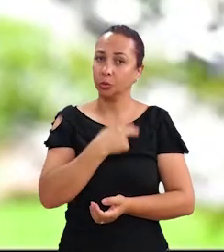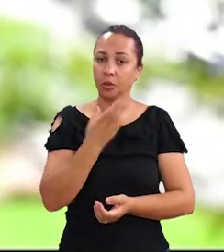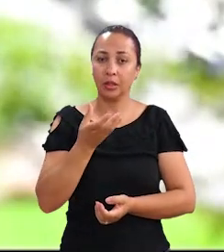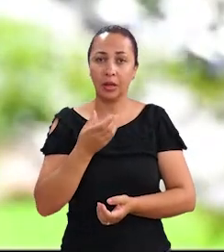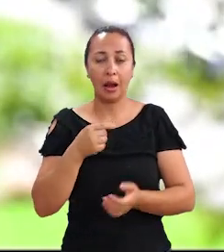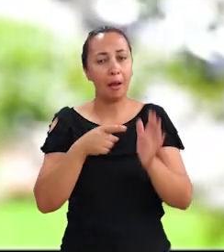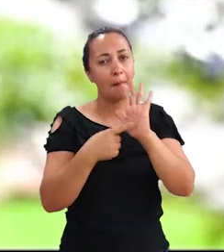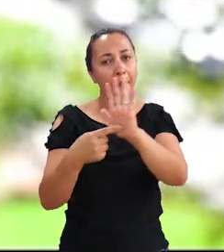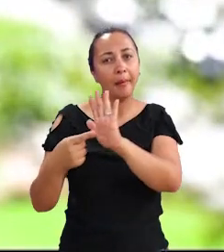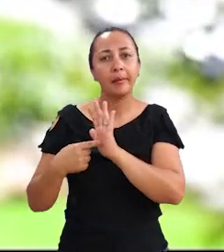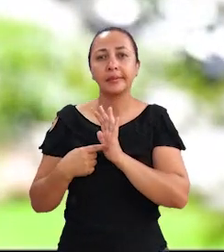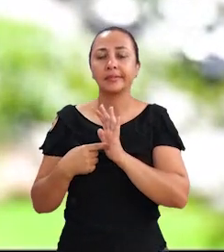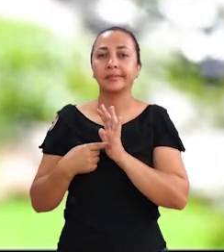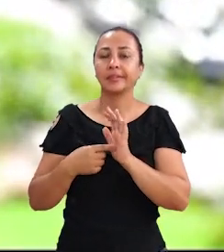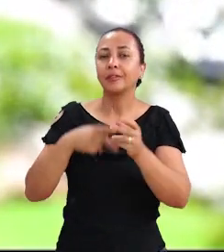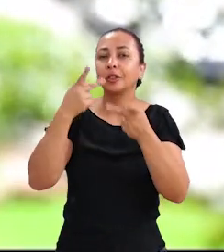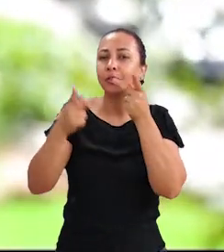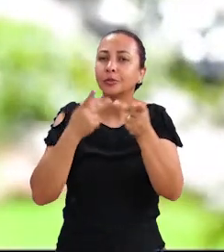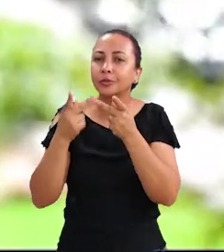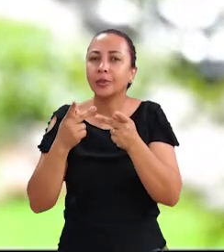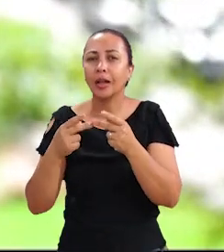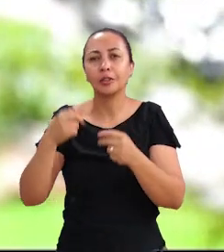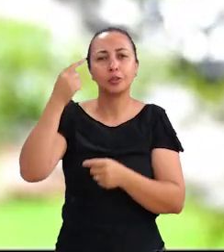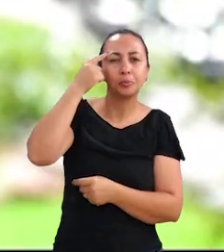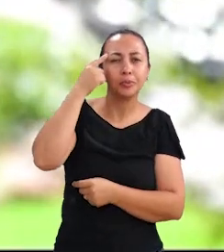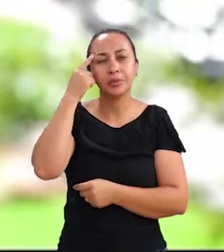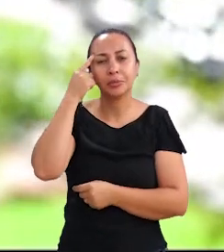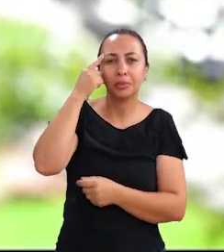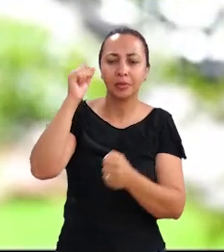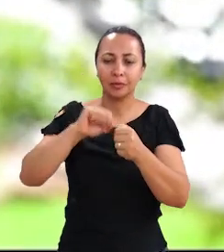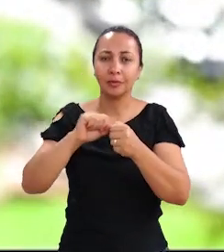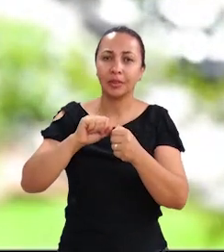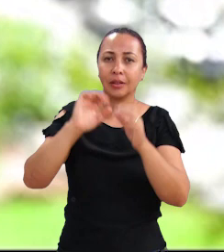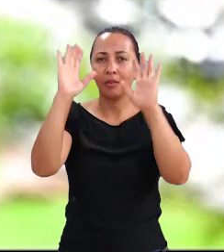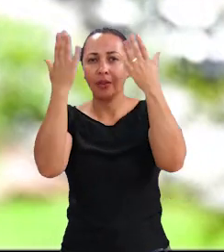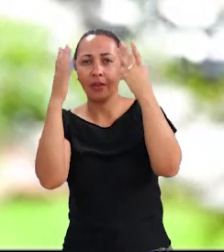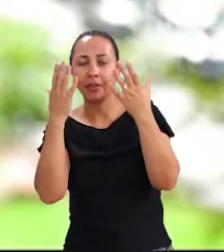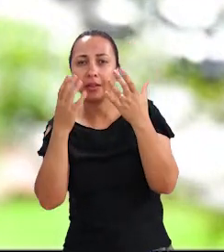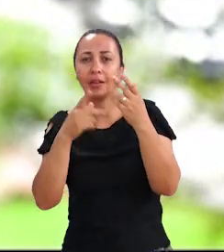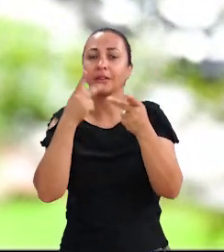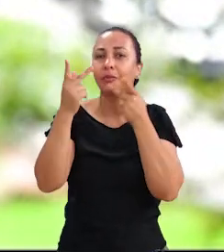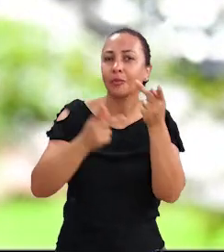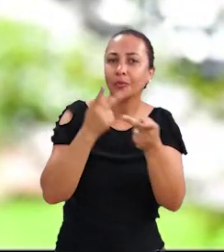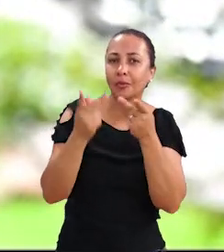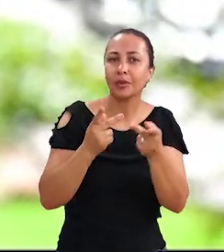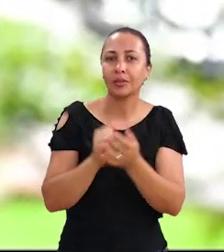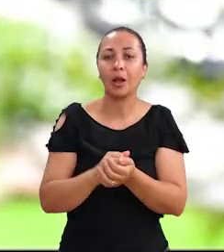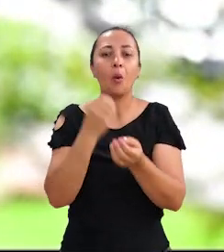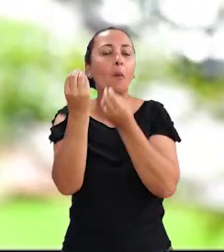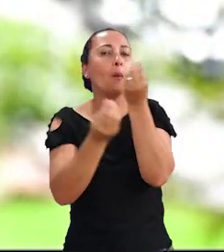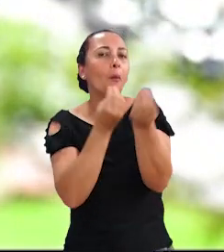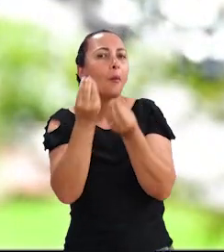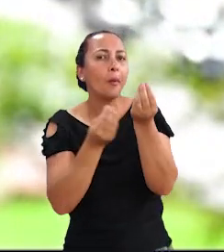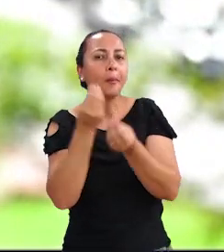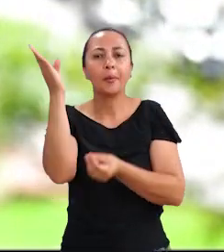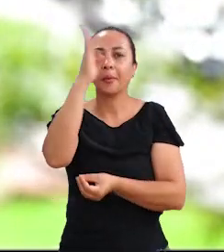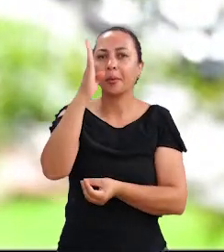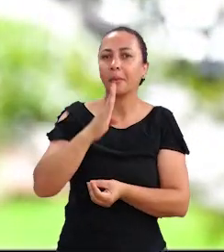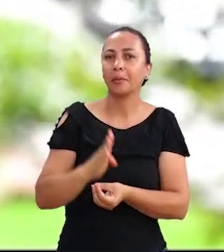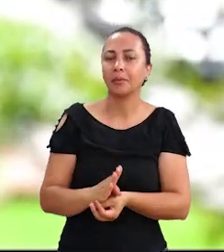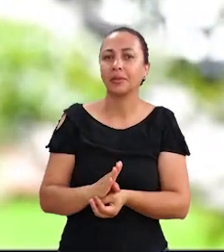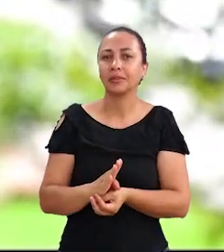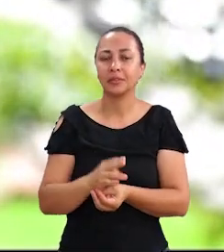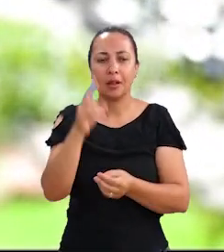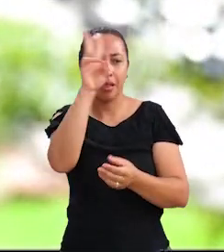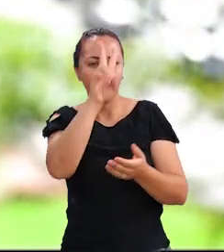quer mostrar, através de estudos discursivos, de reflexões feitas a partir da análise do discurso, como o